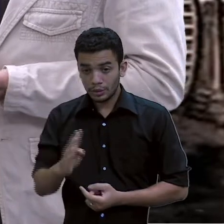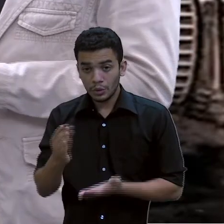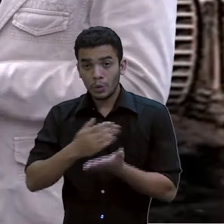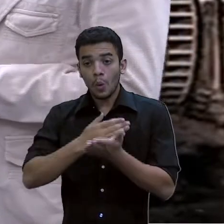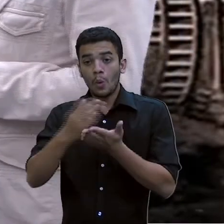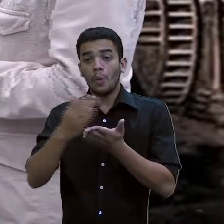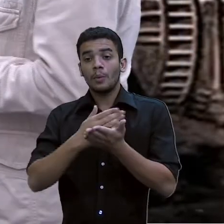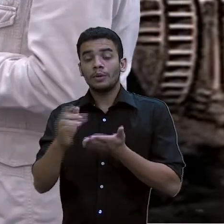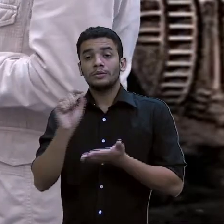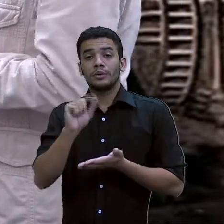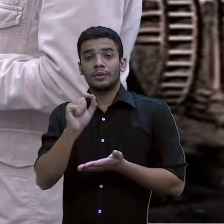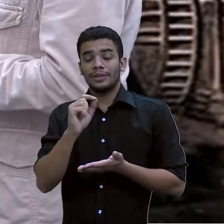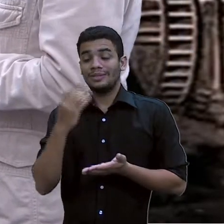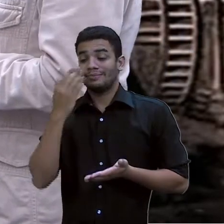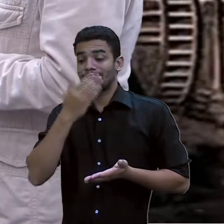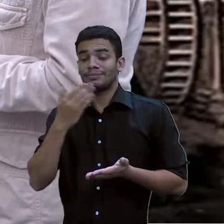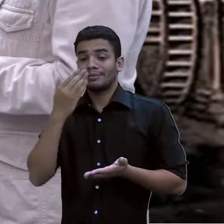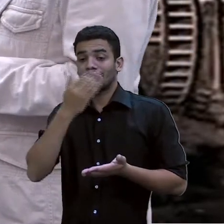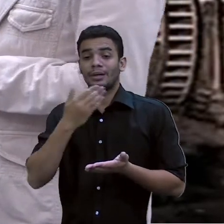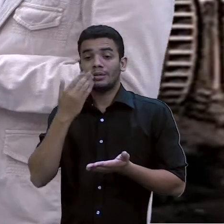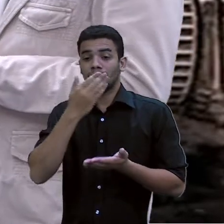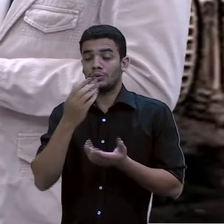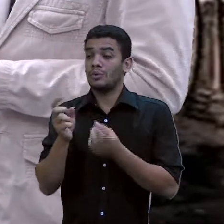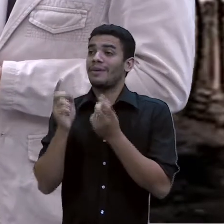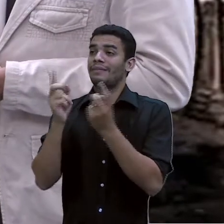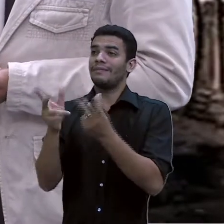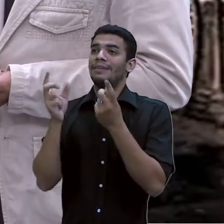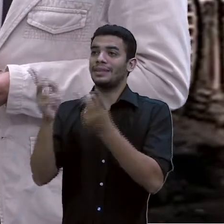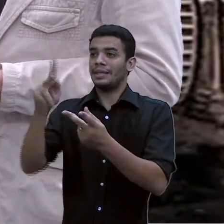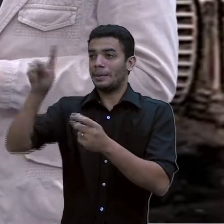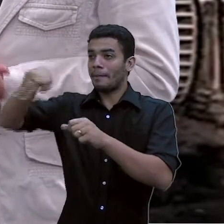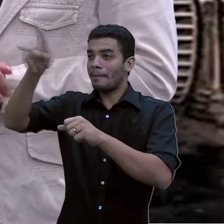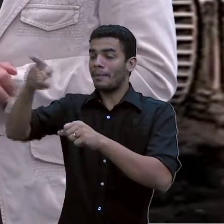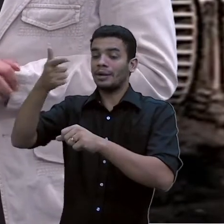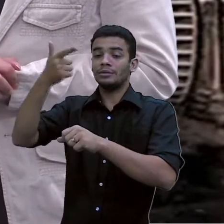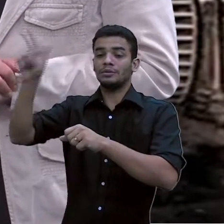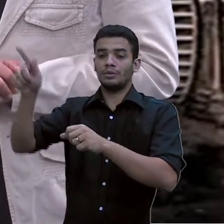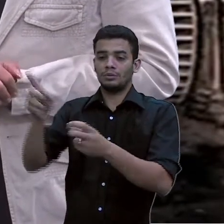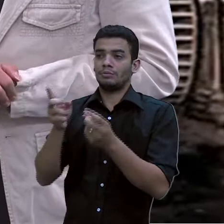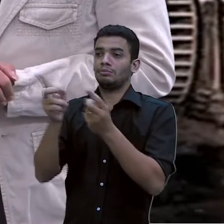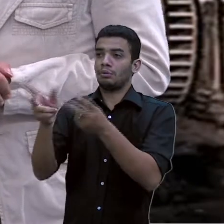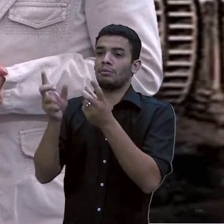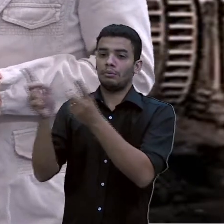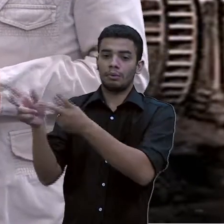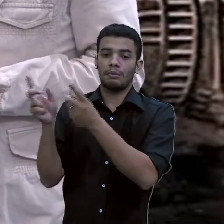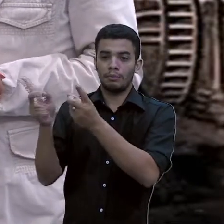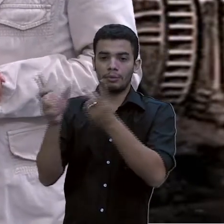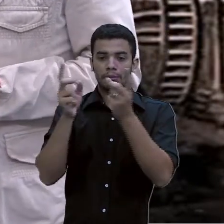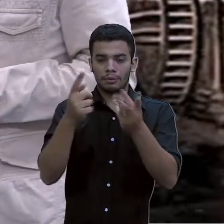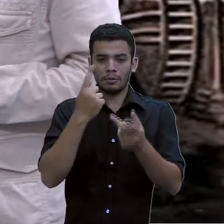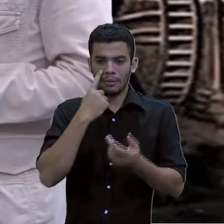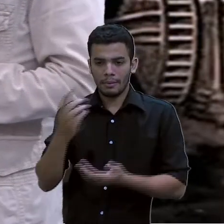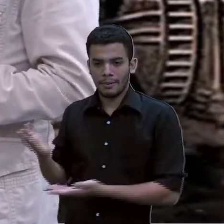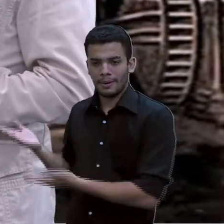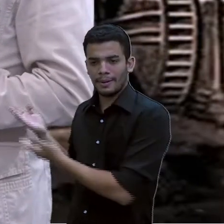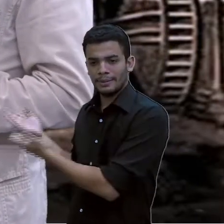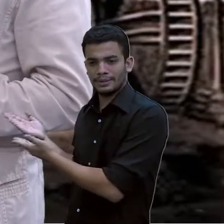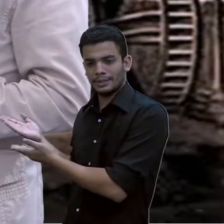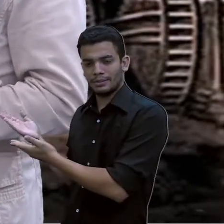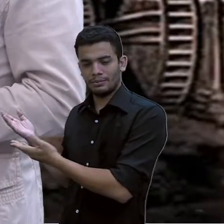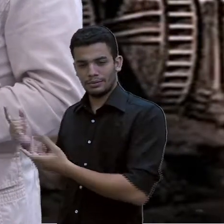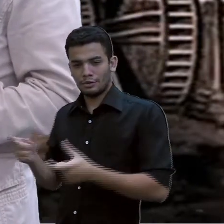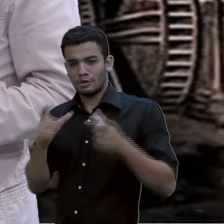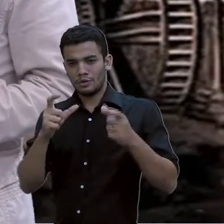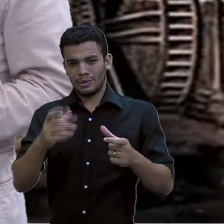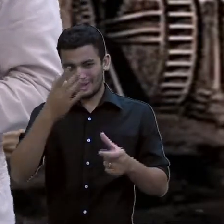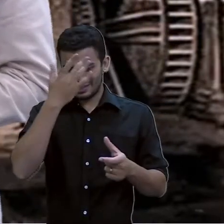exportador de açúcar. Nós estamos vendo aqui na imagem um senhor de engenho e o engenho ao fundo. A sociedade foi se